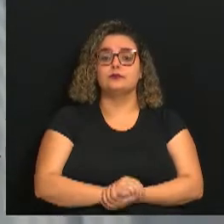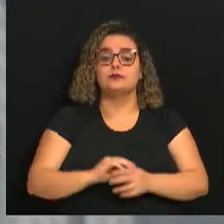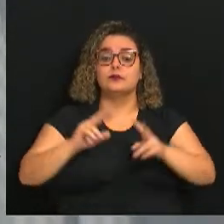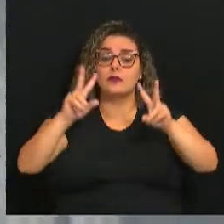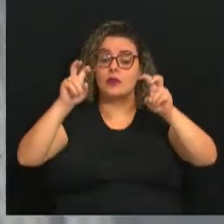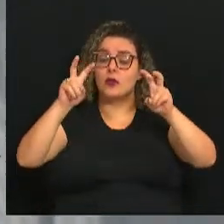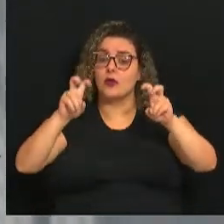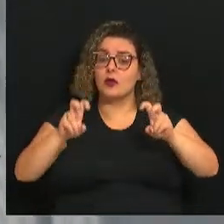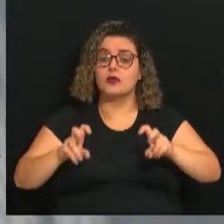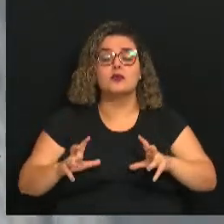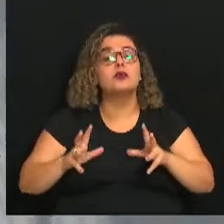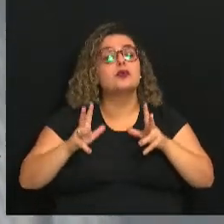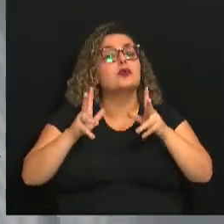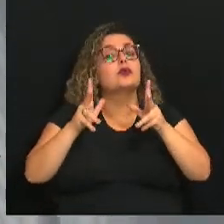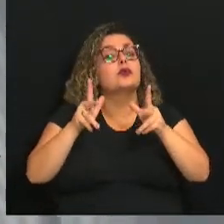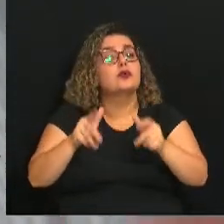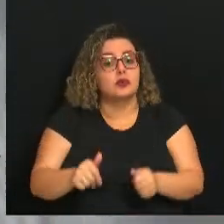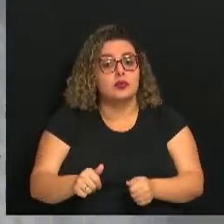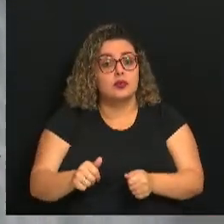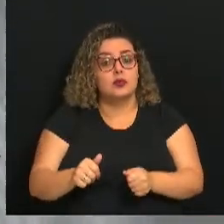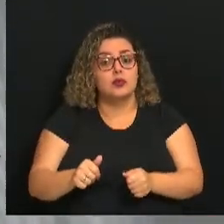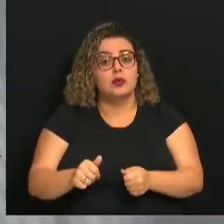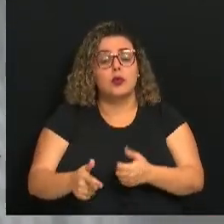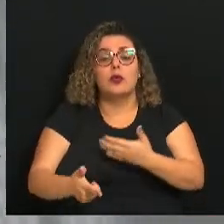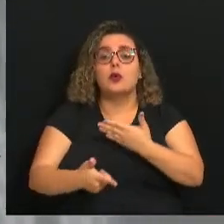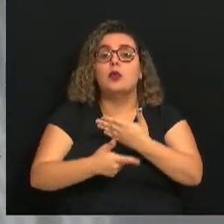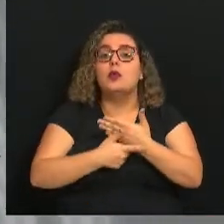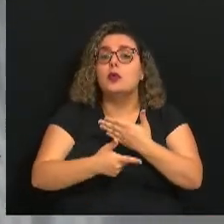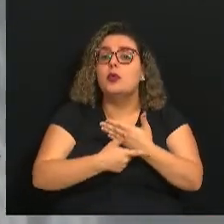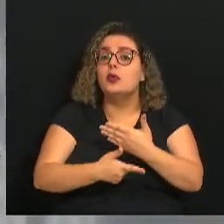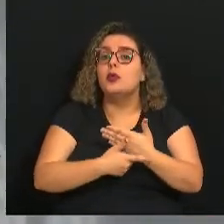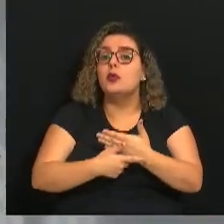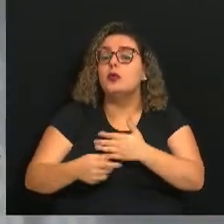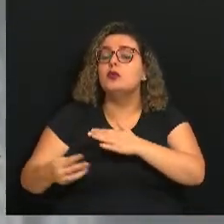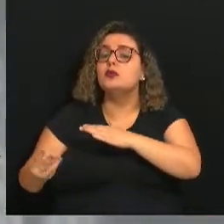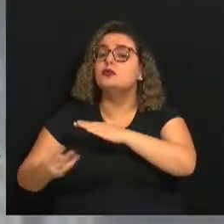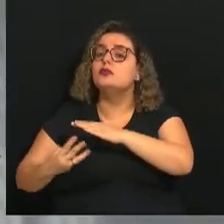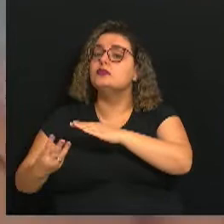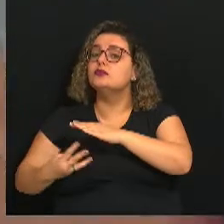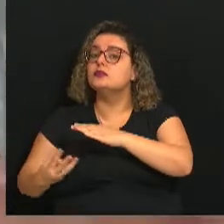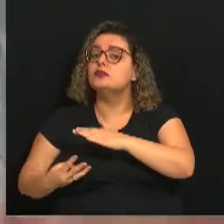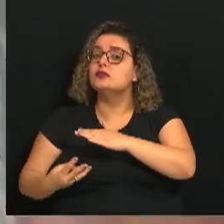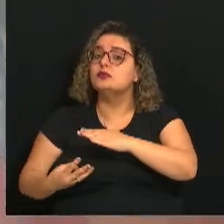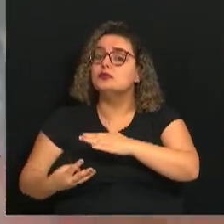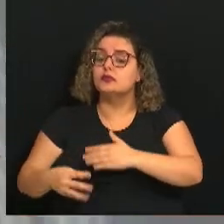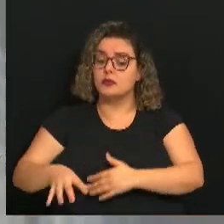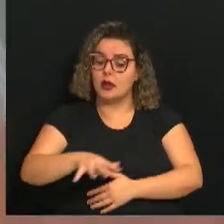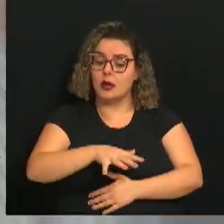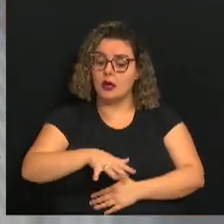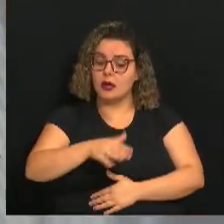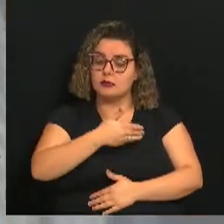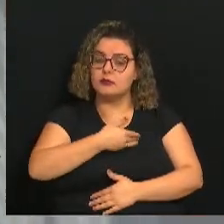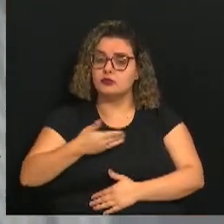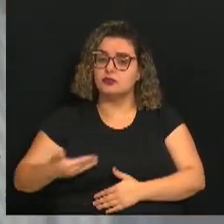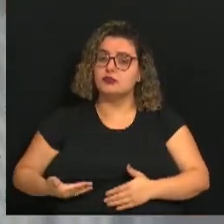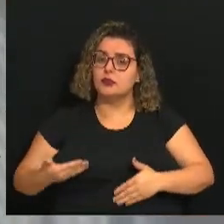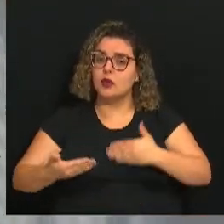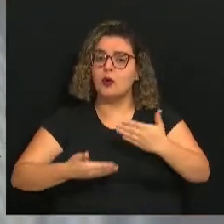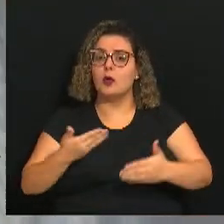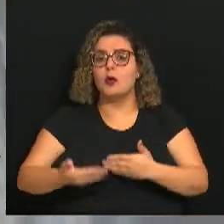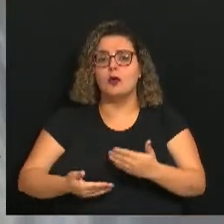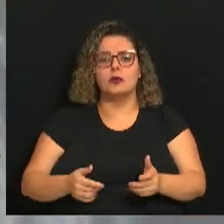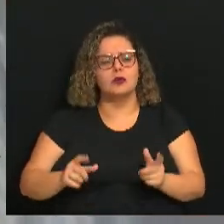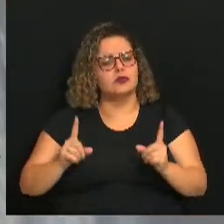geral, sobre o papel das terceirizações do serviço público, o quanto isso tem precarizado o